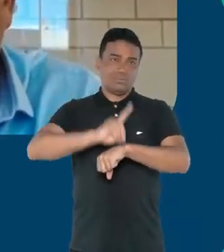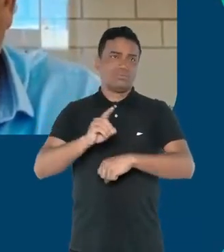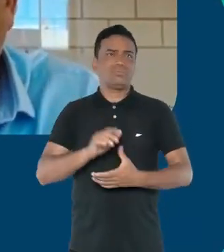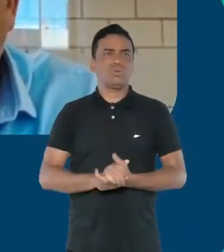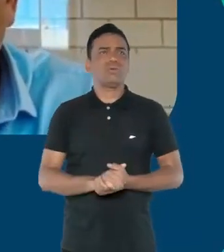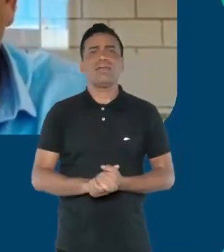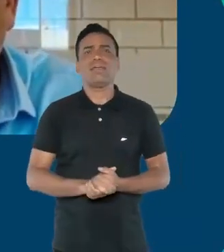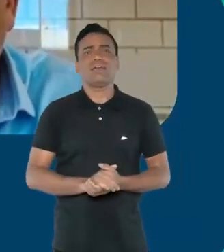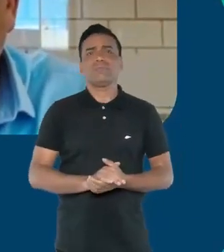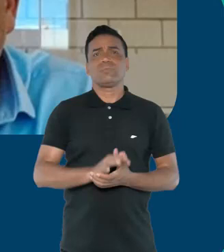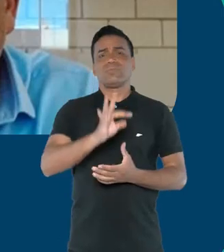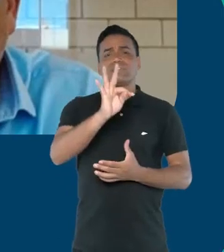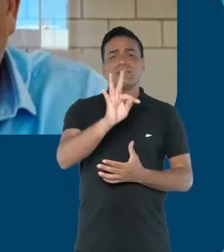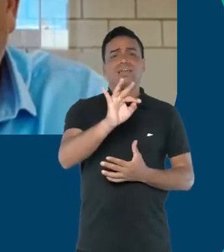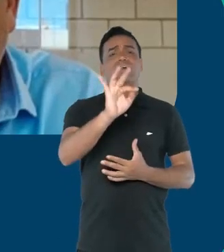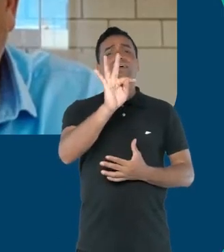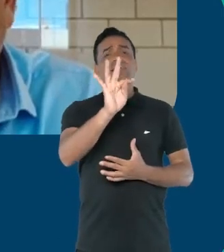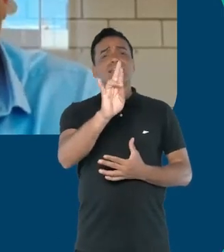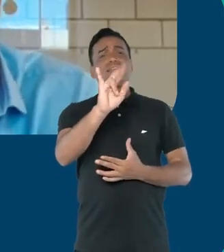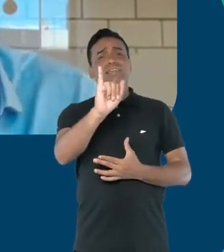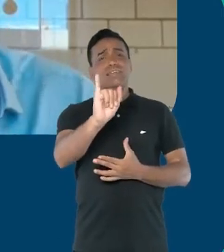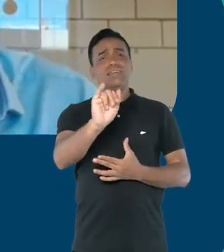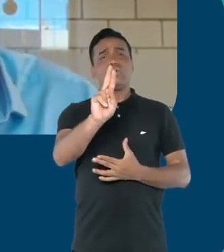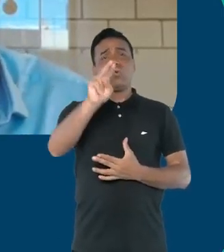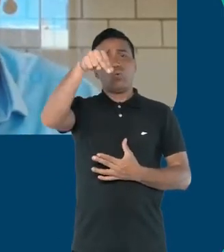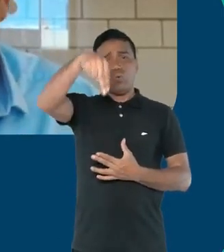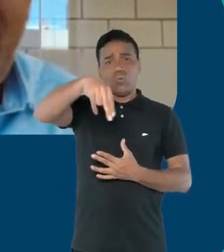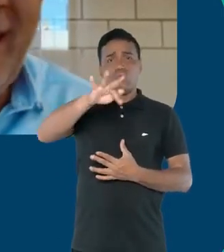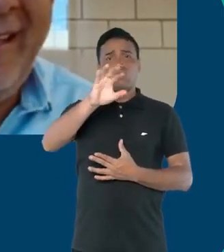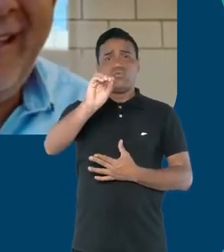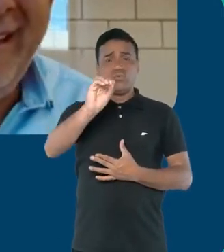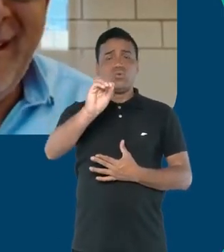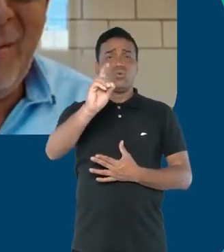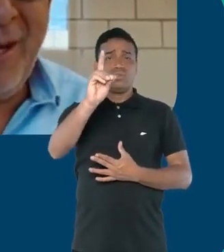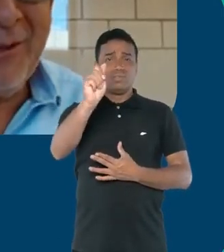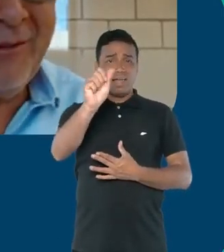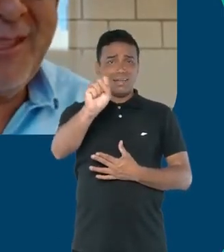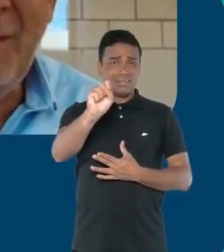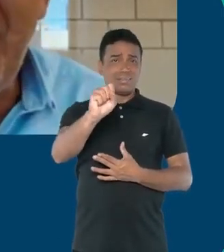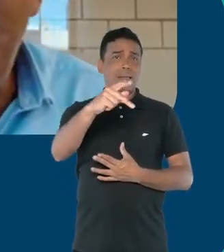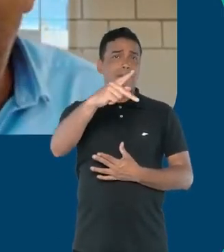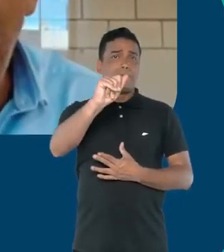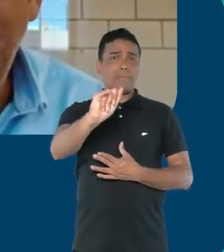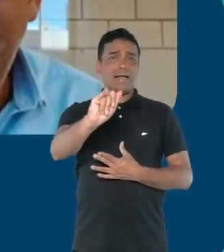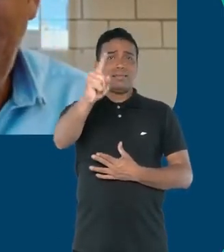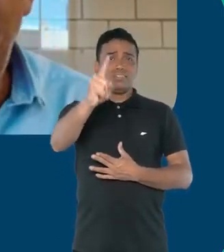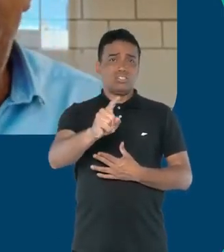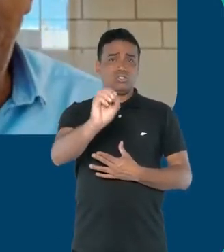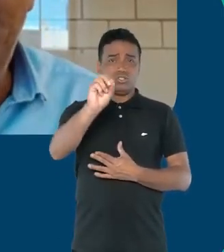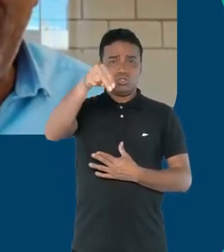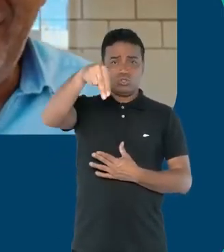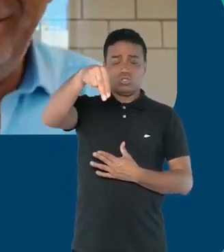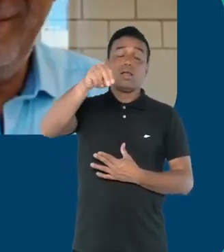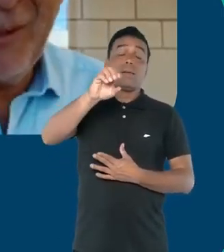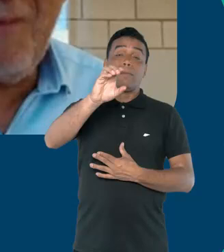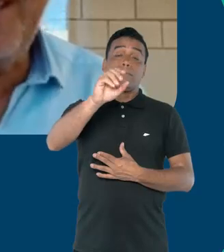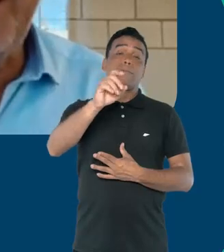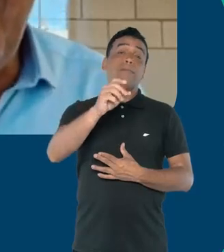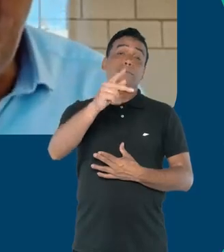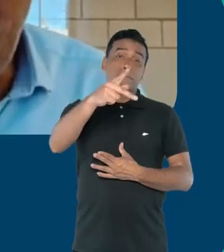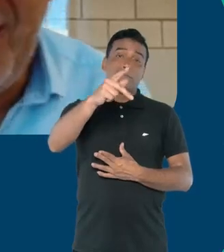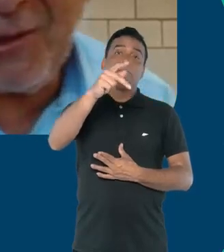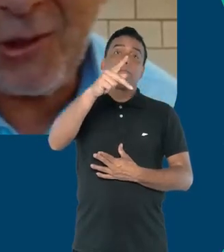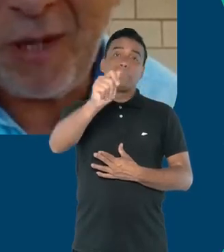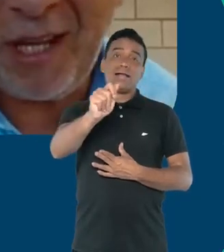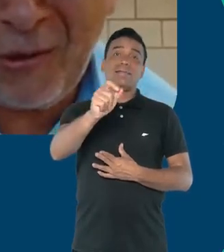né? O que eu estou querendo dizer com isso? E aí, Gabriel, se você me permite, a gente precisa